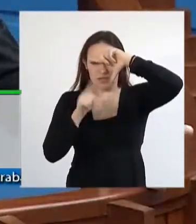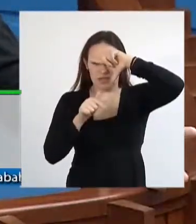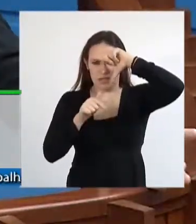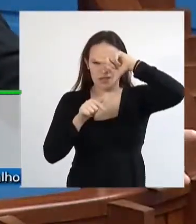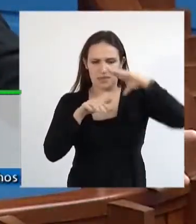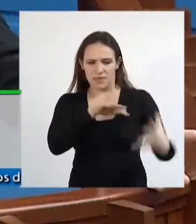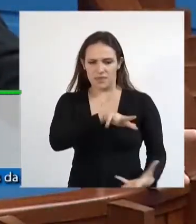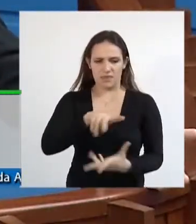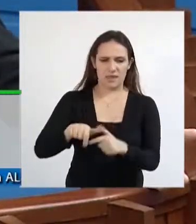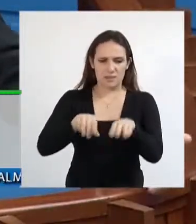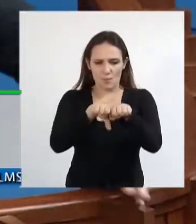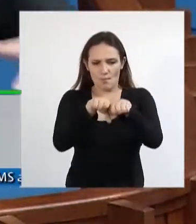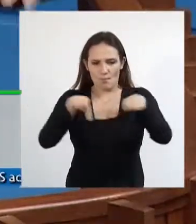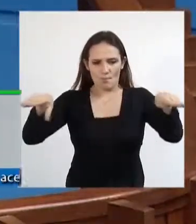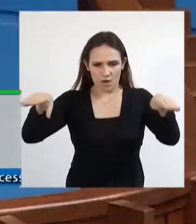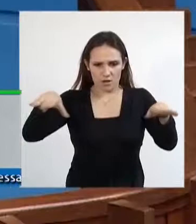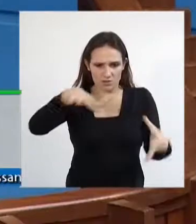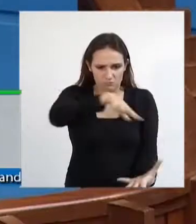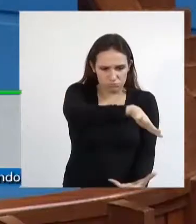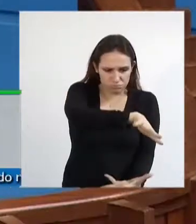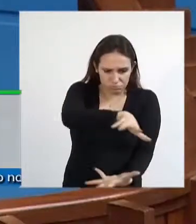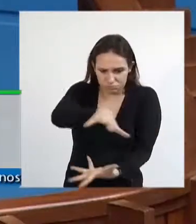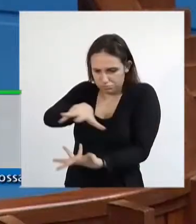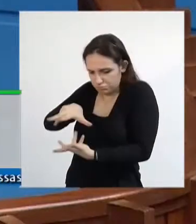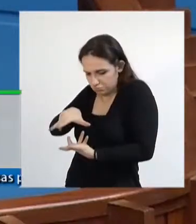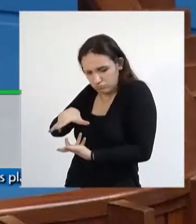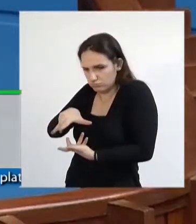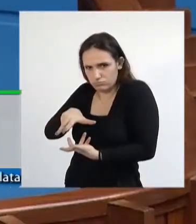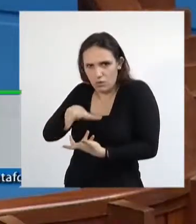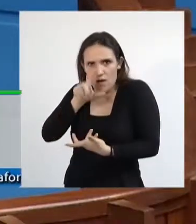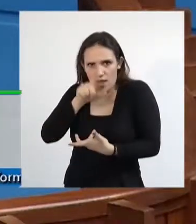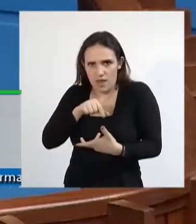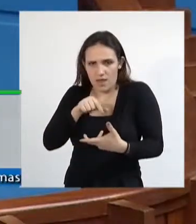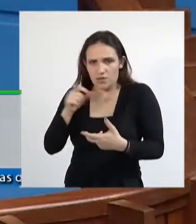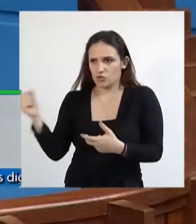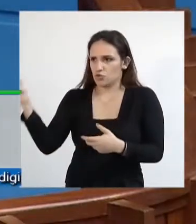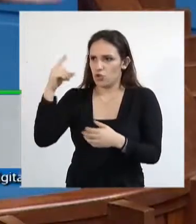plana, que o Sol gira em torno da Terra,